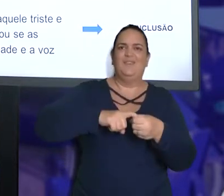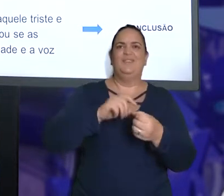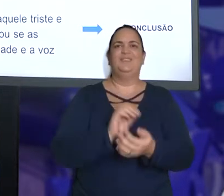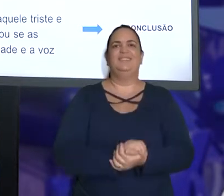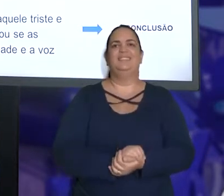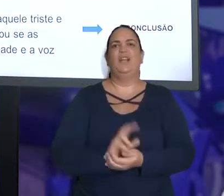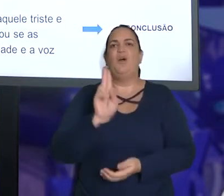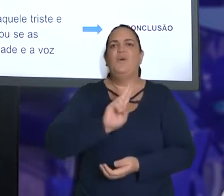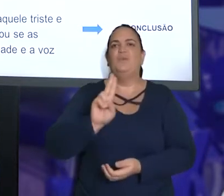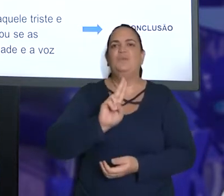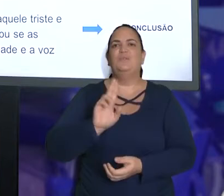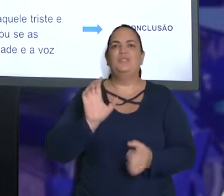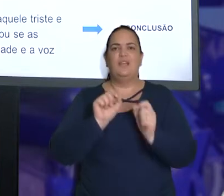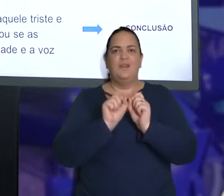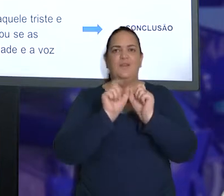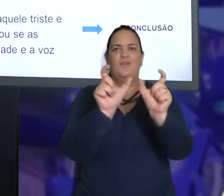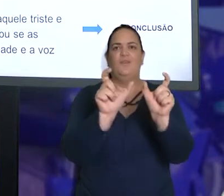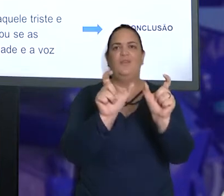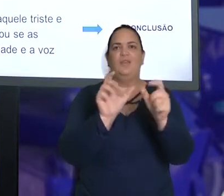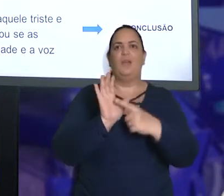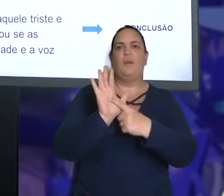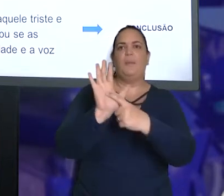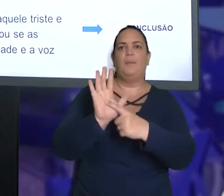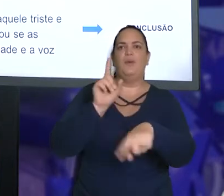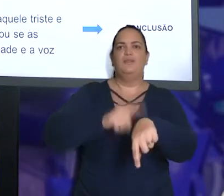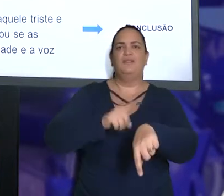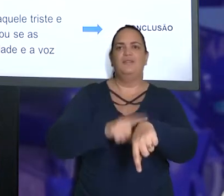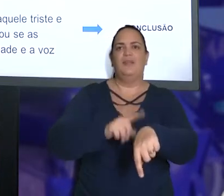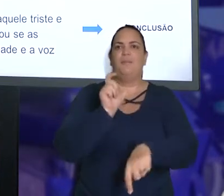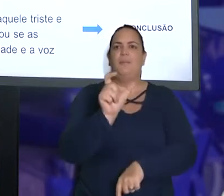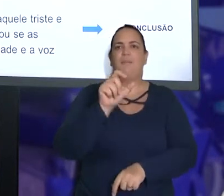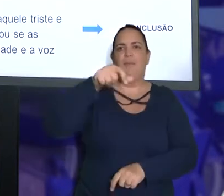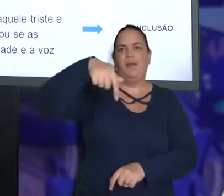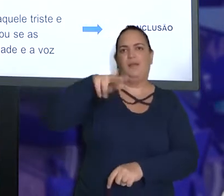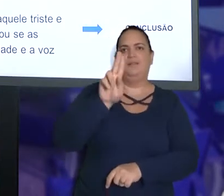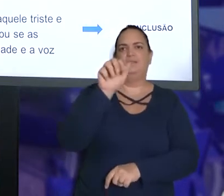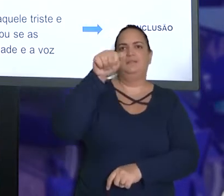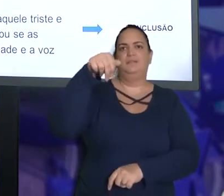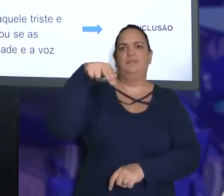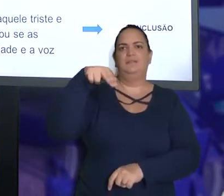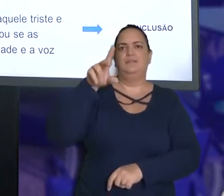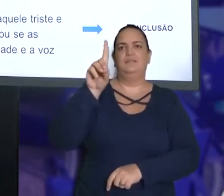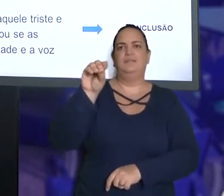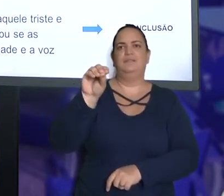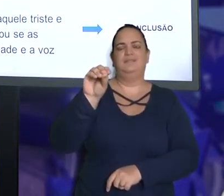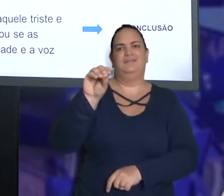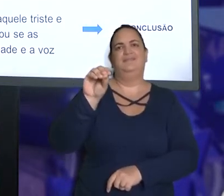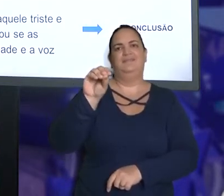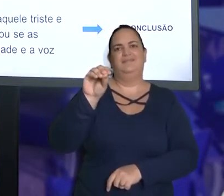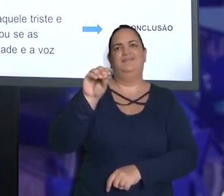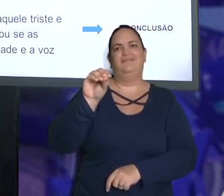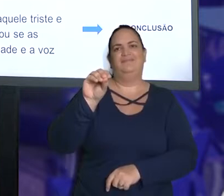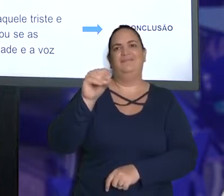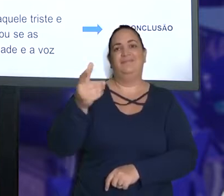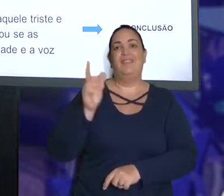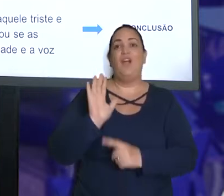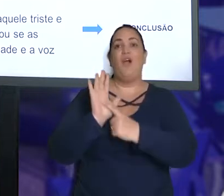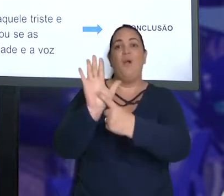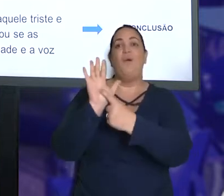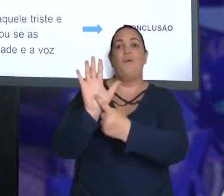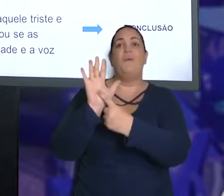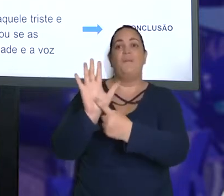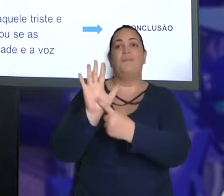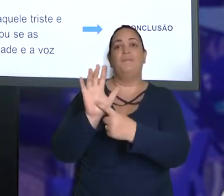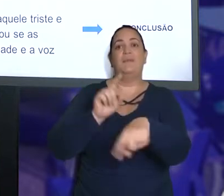com um conector de tempo. Quando? Então ele vai nos apresentar esse novo argumento a